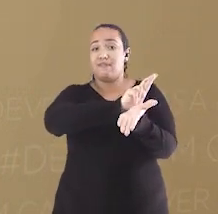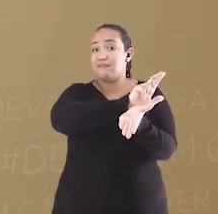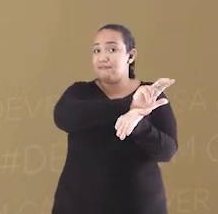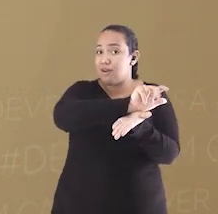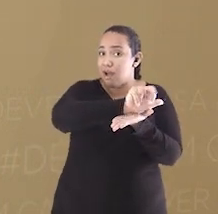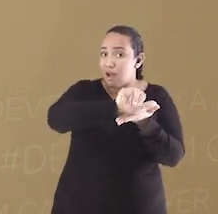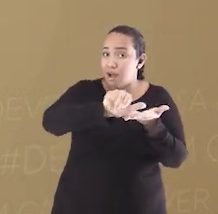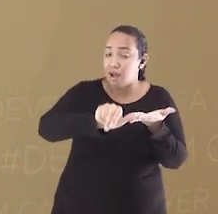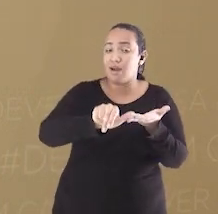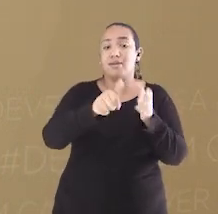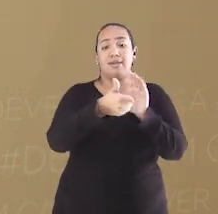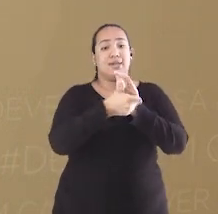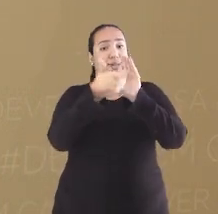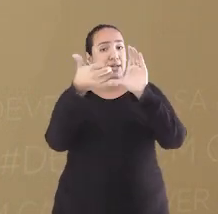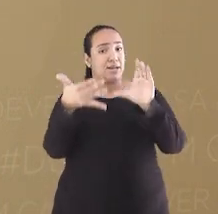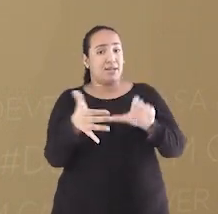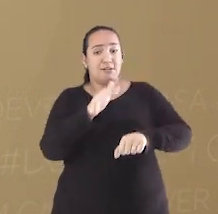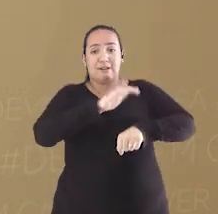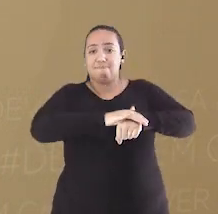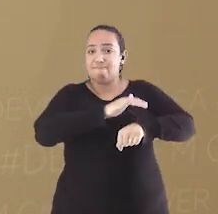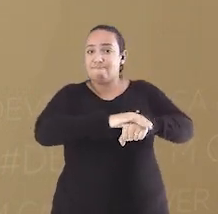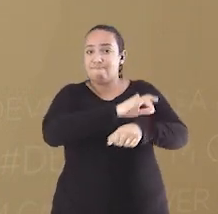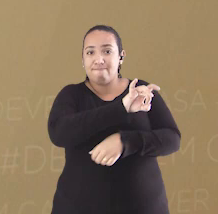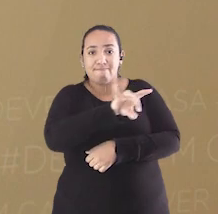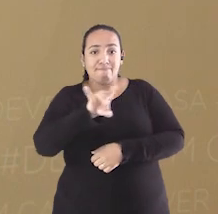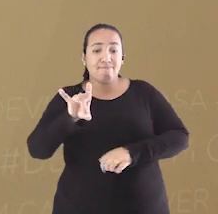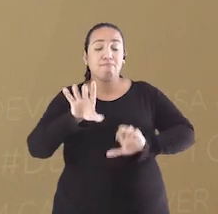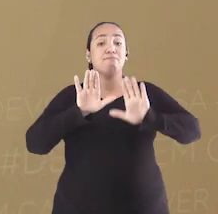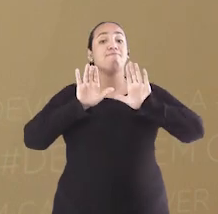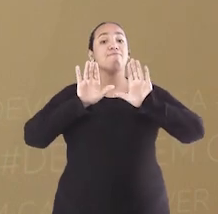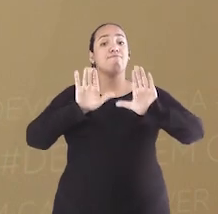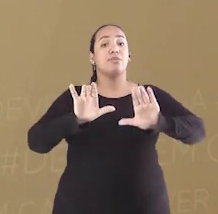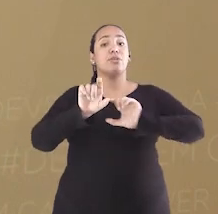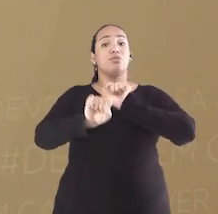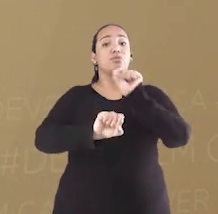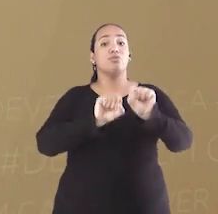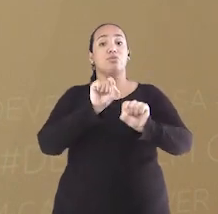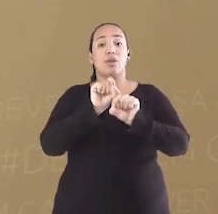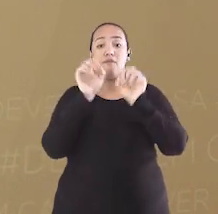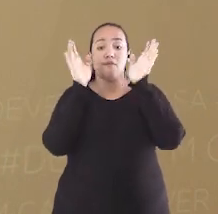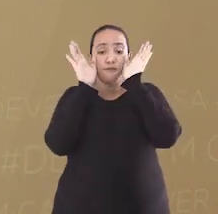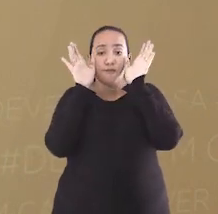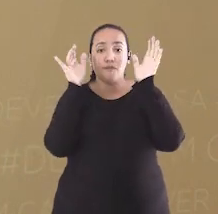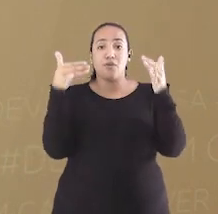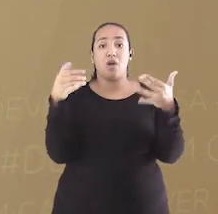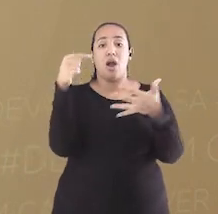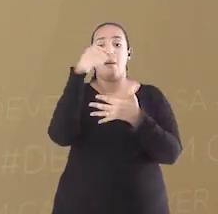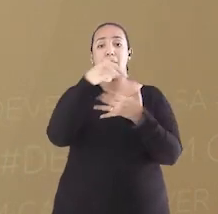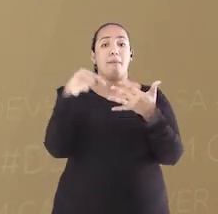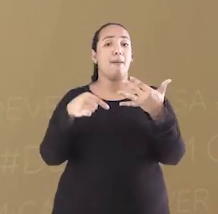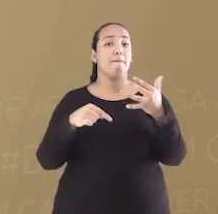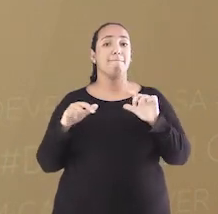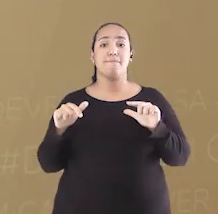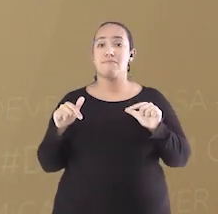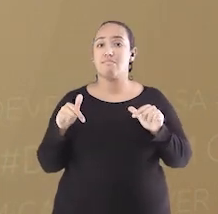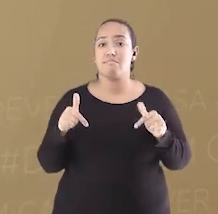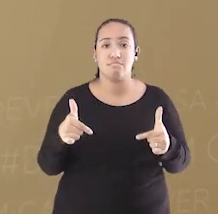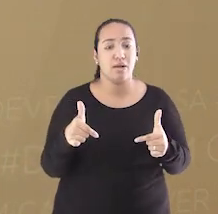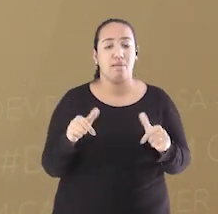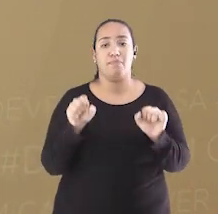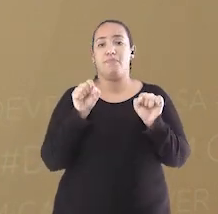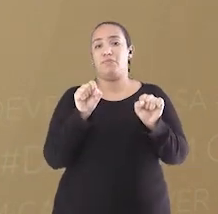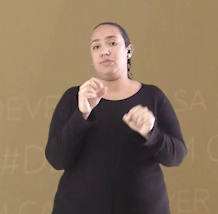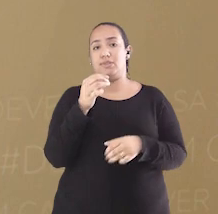diversas, com as suas características próprias, mas levando em conta os diversos fatores humanos, como o